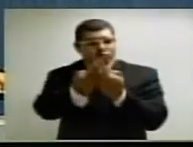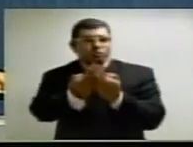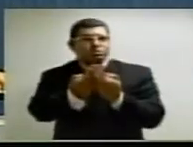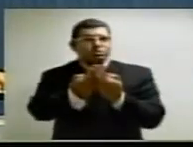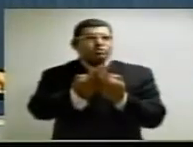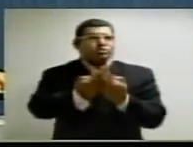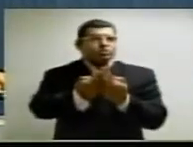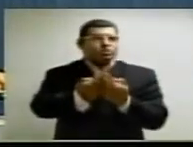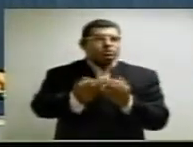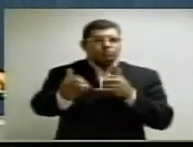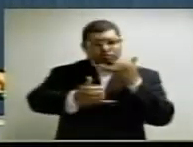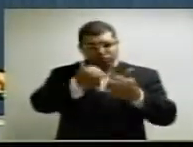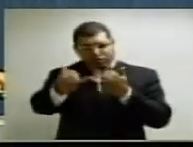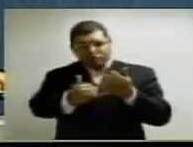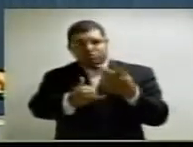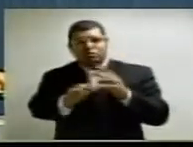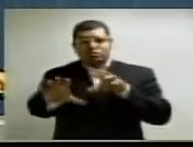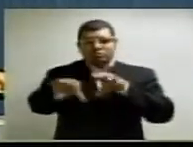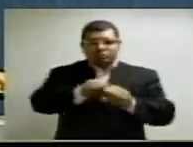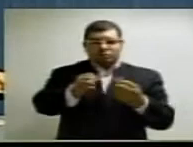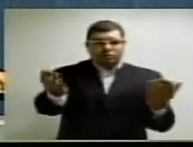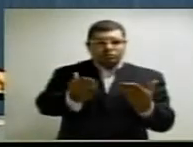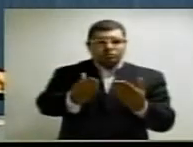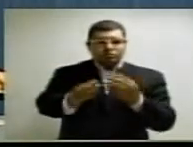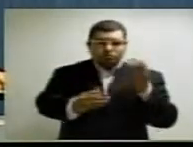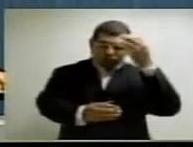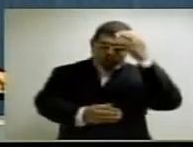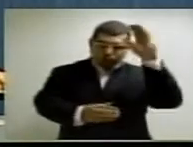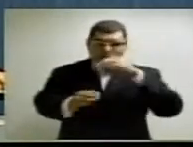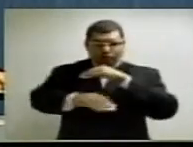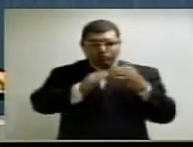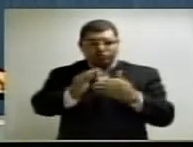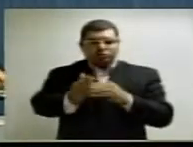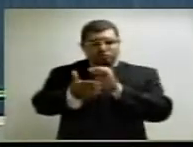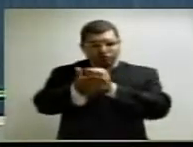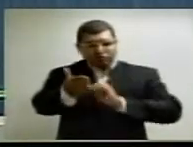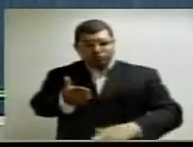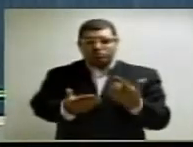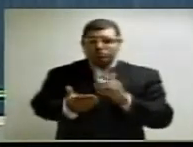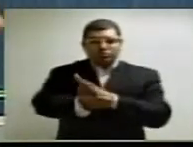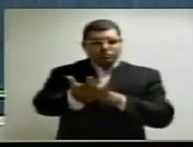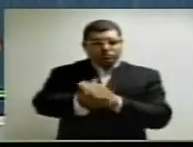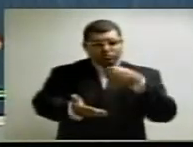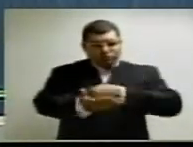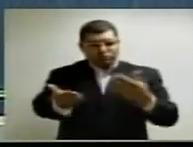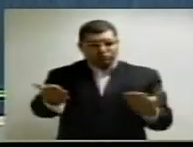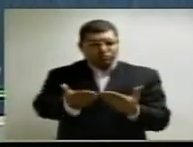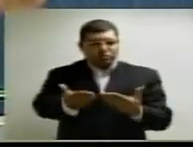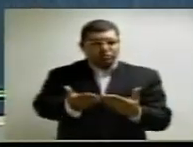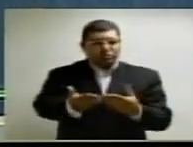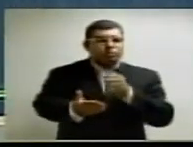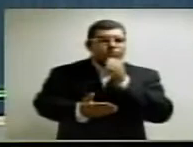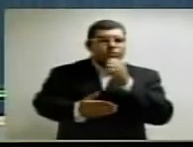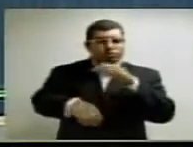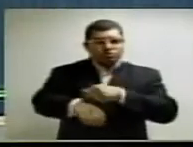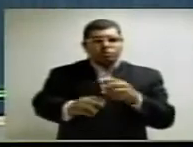família, com o seu lazer, com a sua formação cultural e todas as outras atividades, e não esteja obrigado, ainda